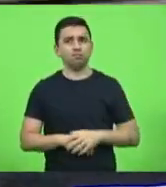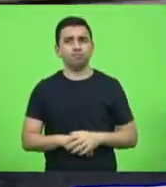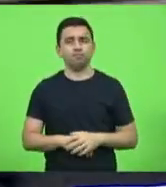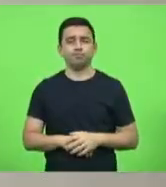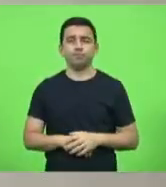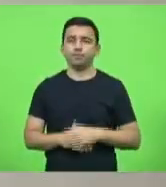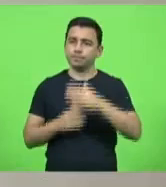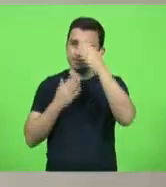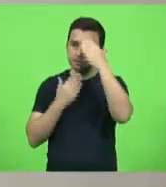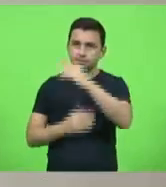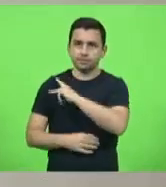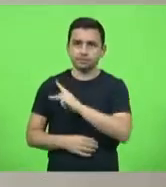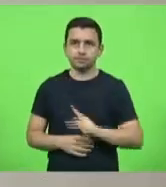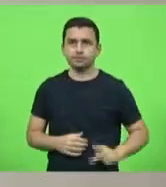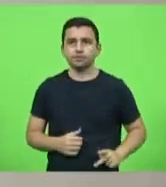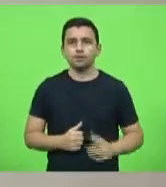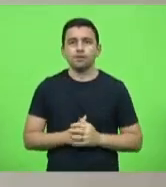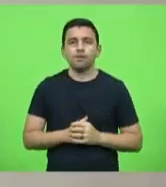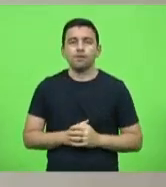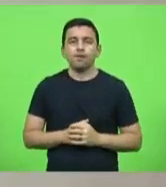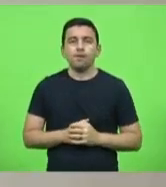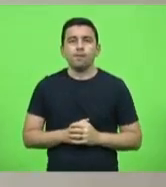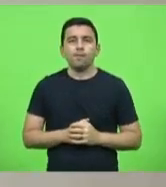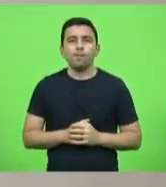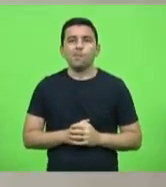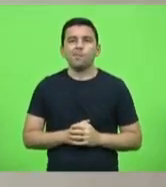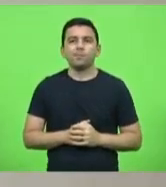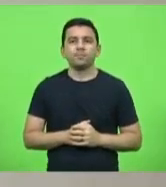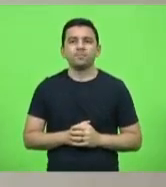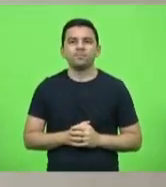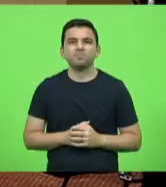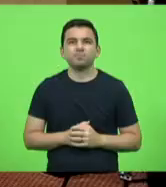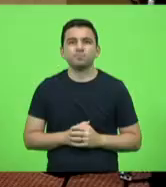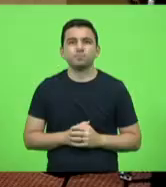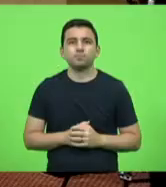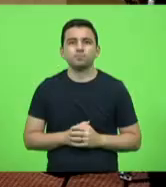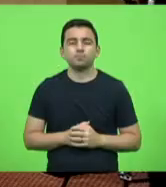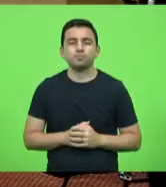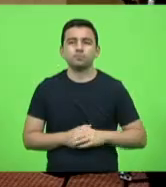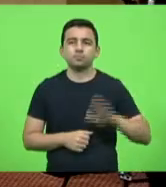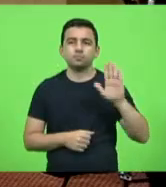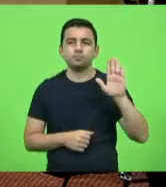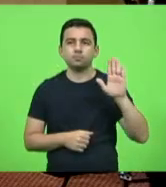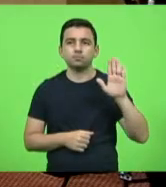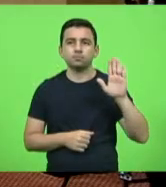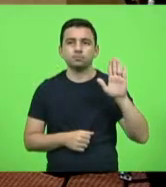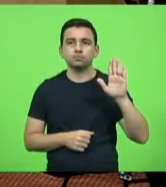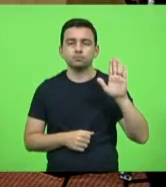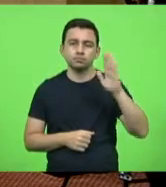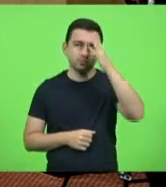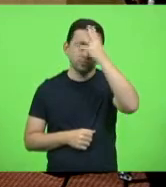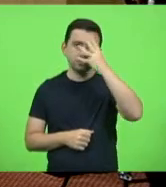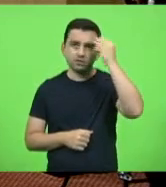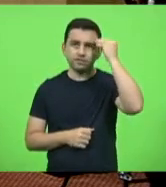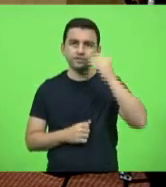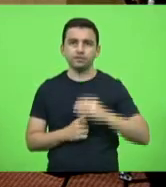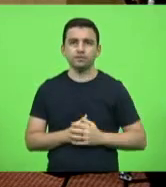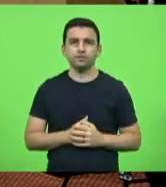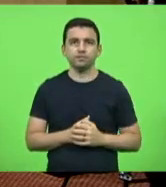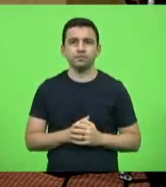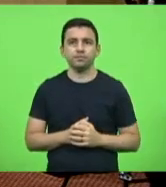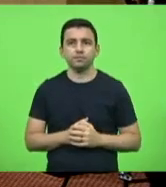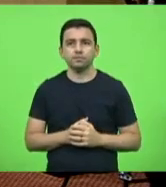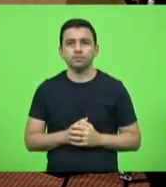Obrigado, presidente. Uma questão de ordem, presidente. Eu já te deixo, Kennedy. Questão de ordem, deputada Luciane Carminati. O projeto